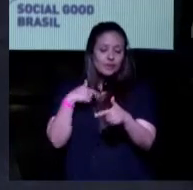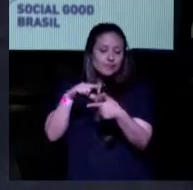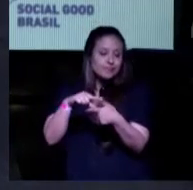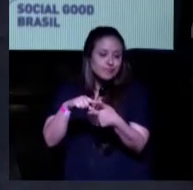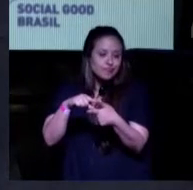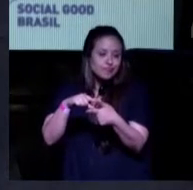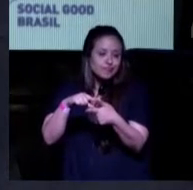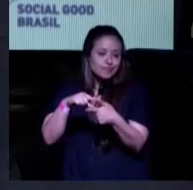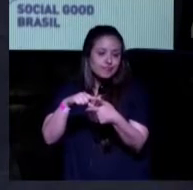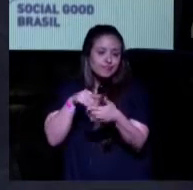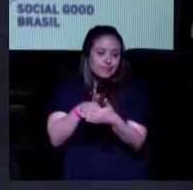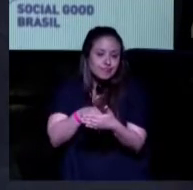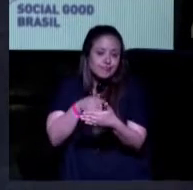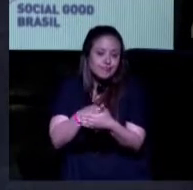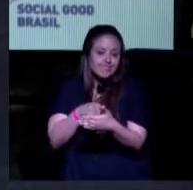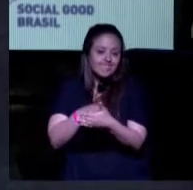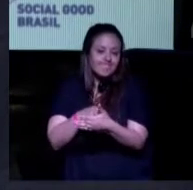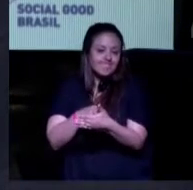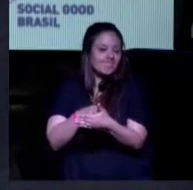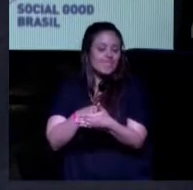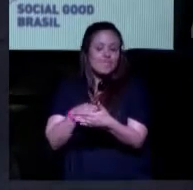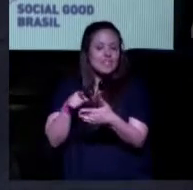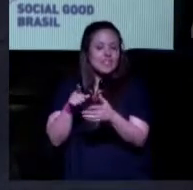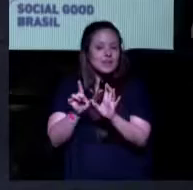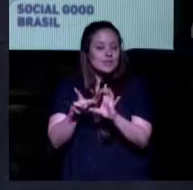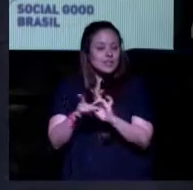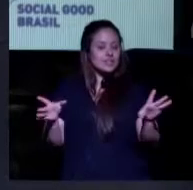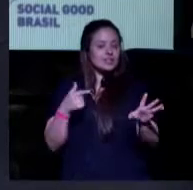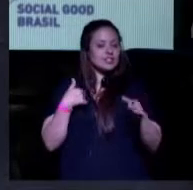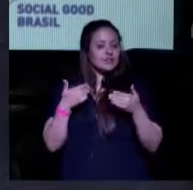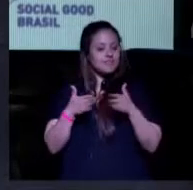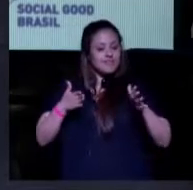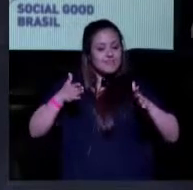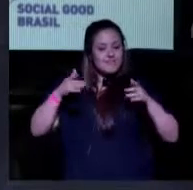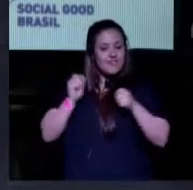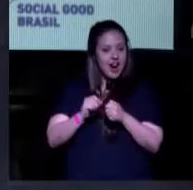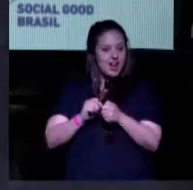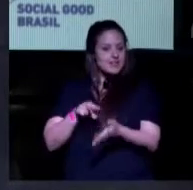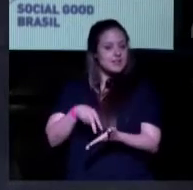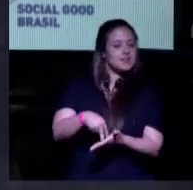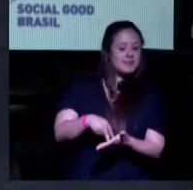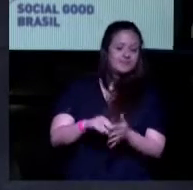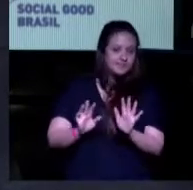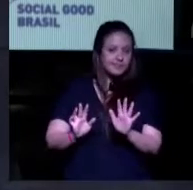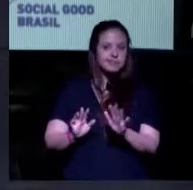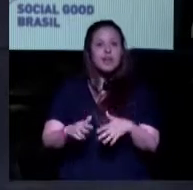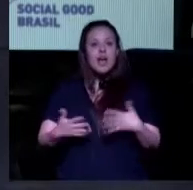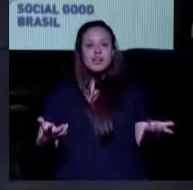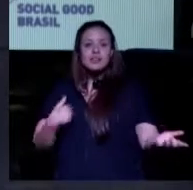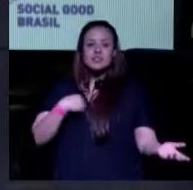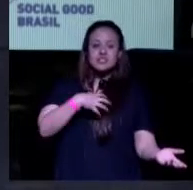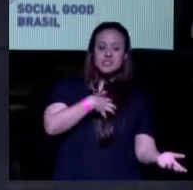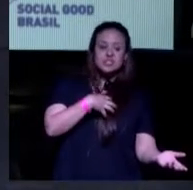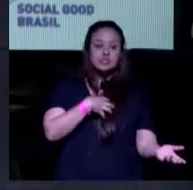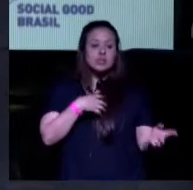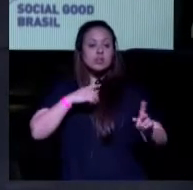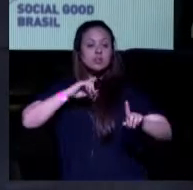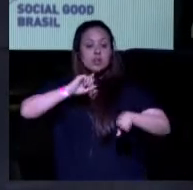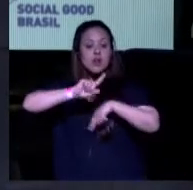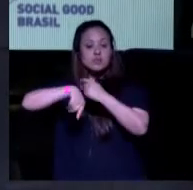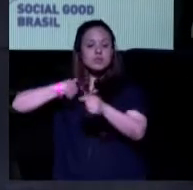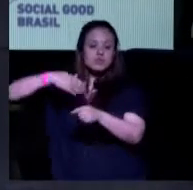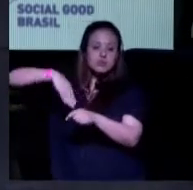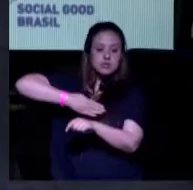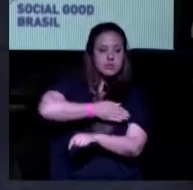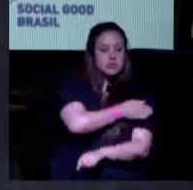logo entrei numa organização que hoje é o sistema b o movimento global de empresas bes que eu acho que as pessoas conhecem e agora a gente tem uma